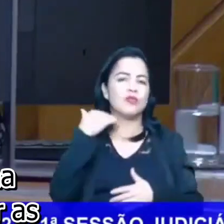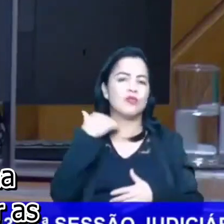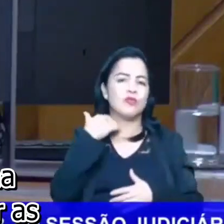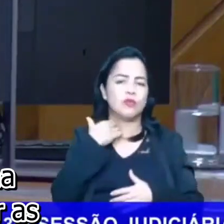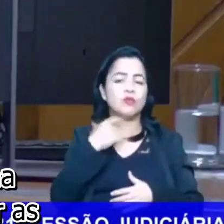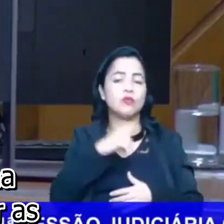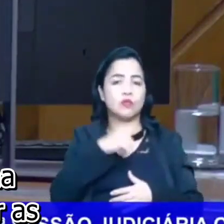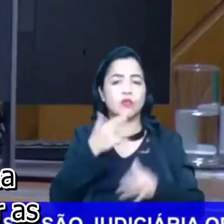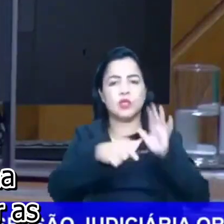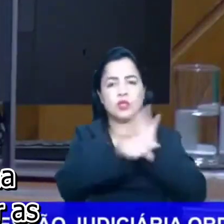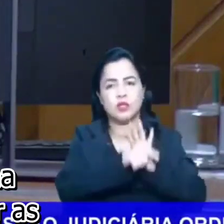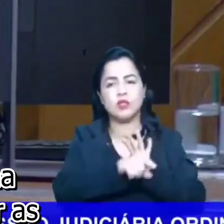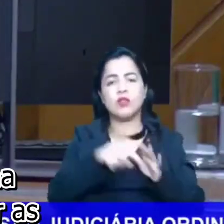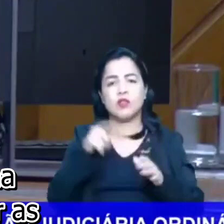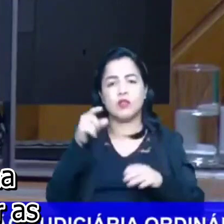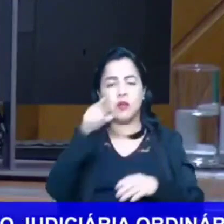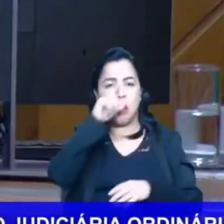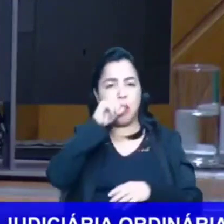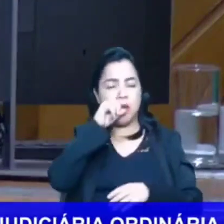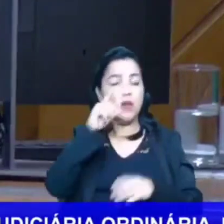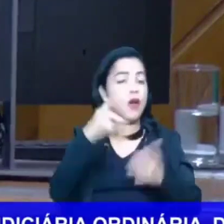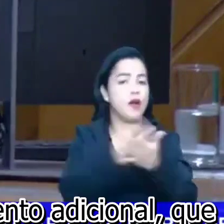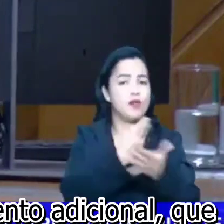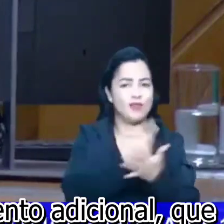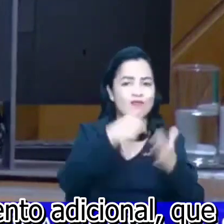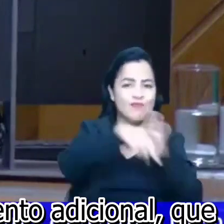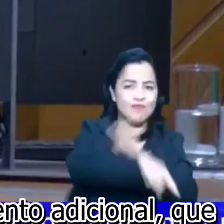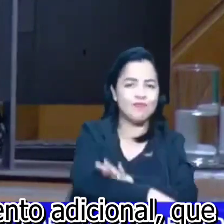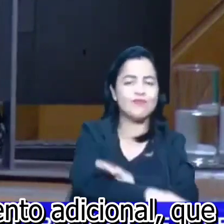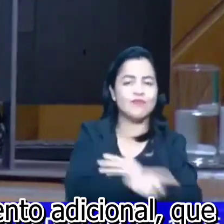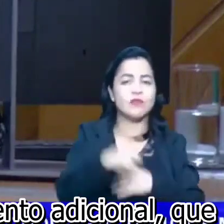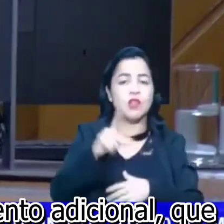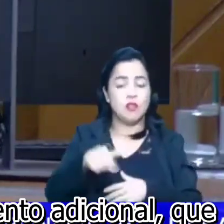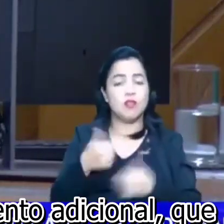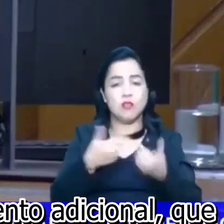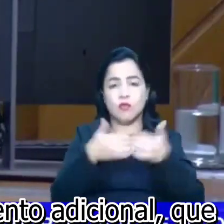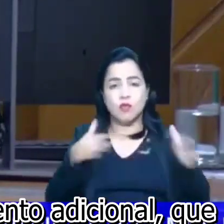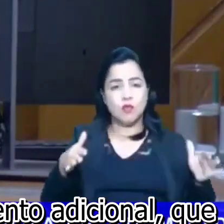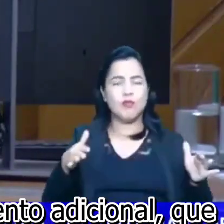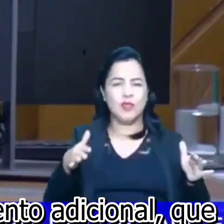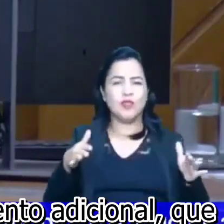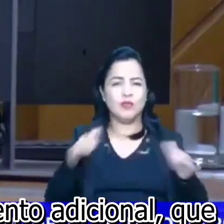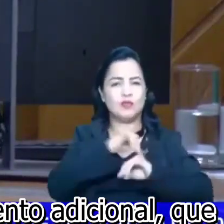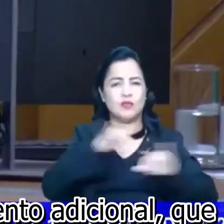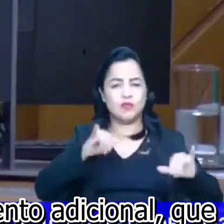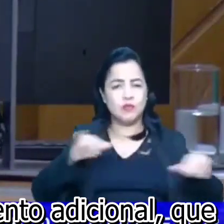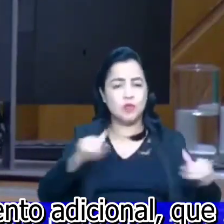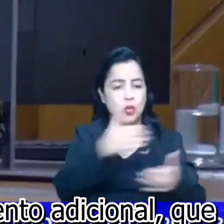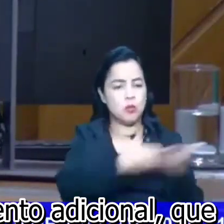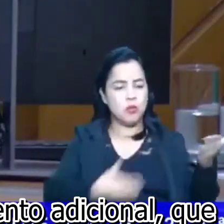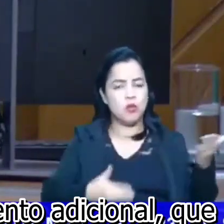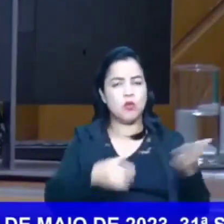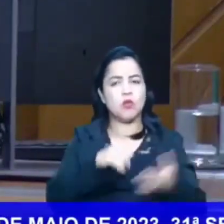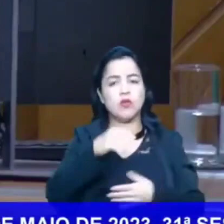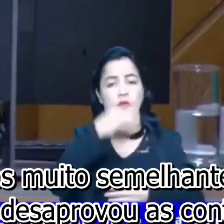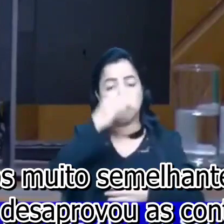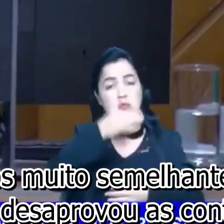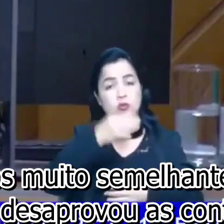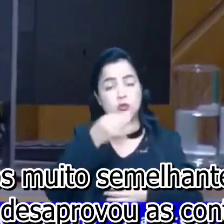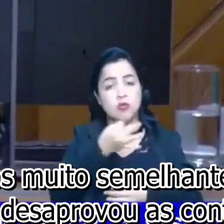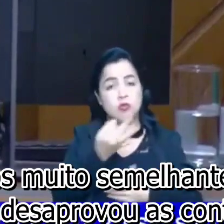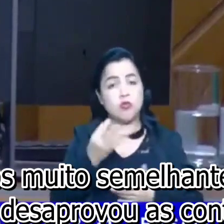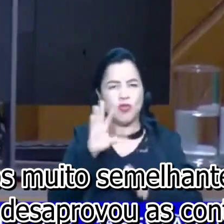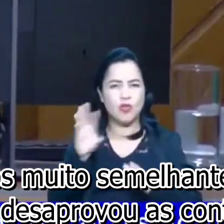previsto na resolução e é uma falha grave. Não abrir as contas de campanha é uma falha grave. E há um argumento adicional que